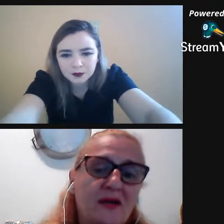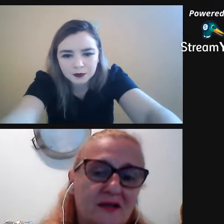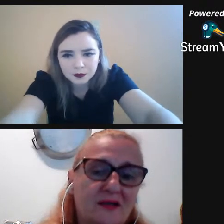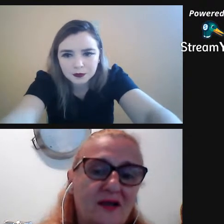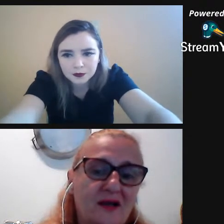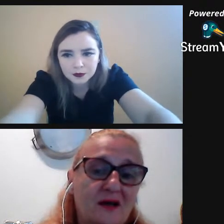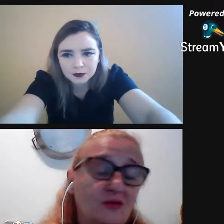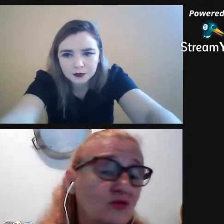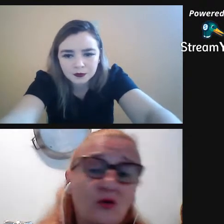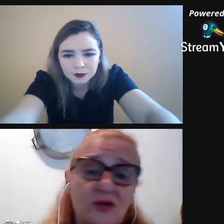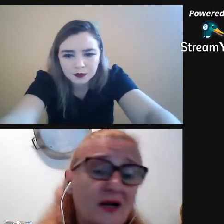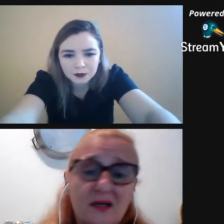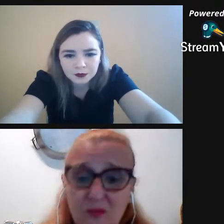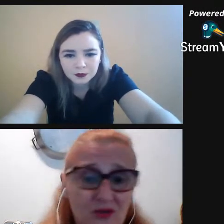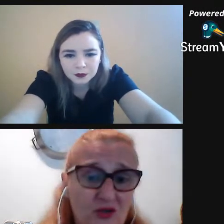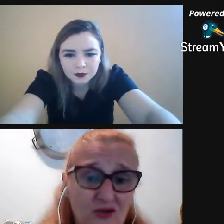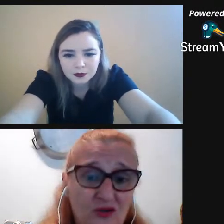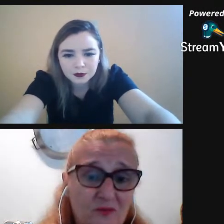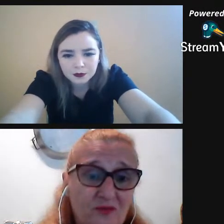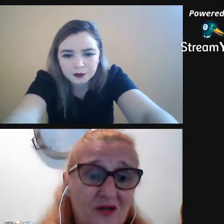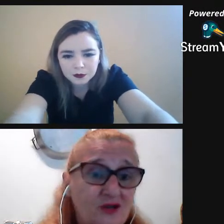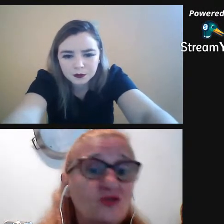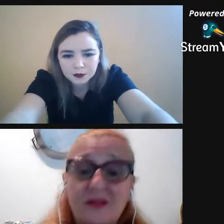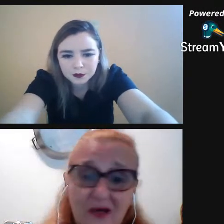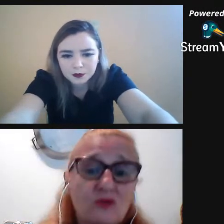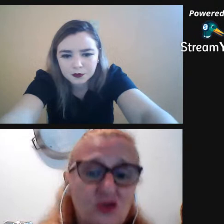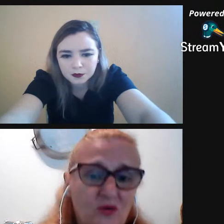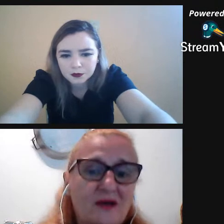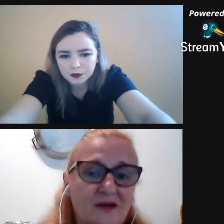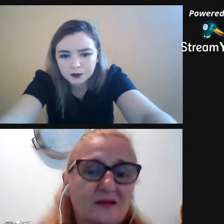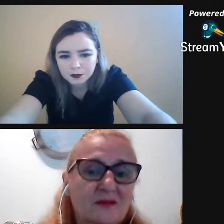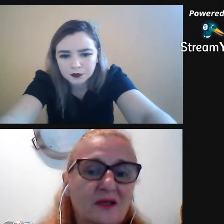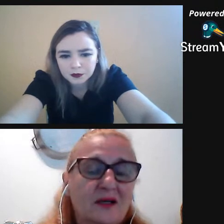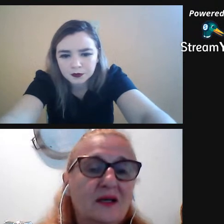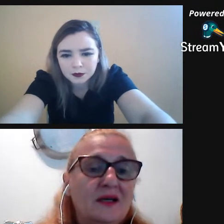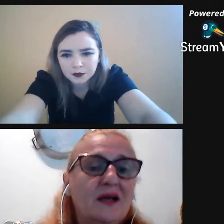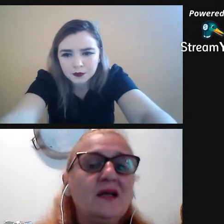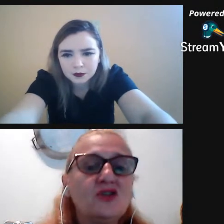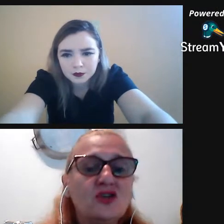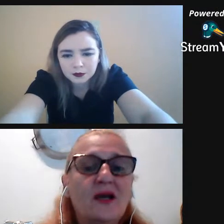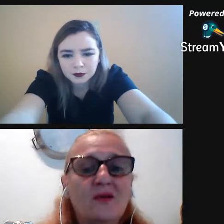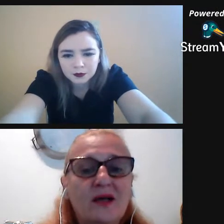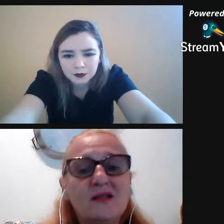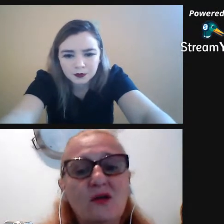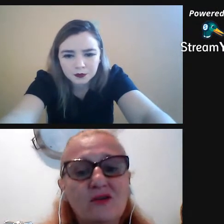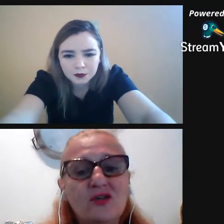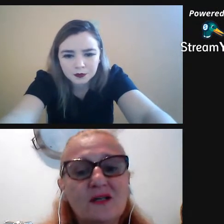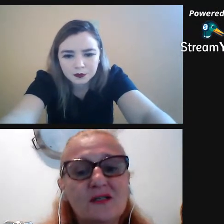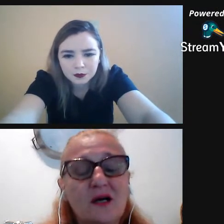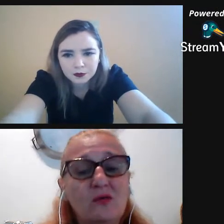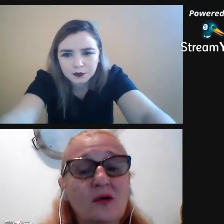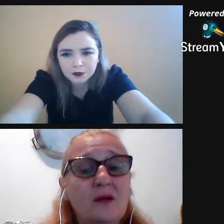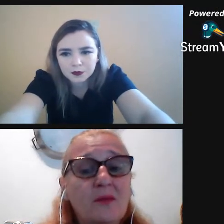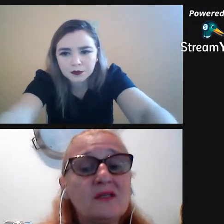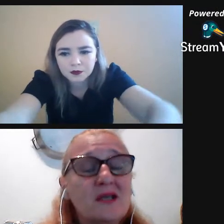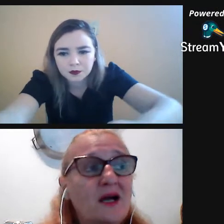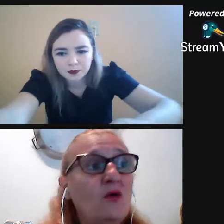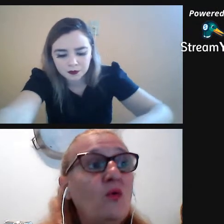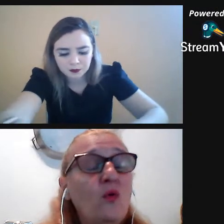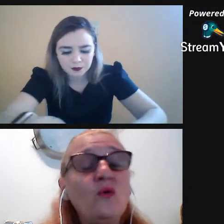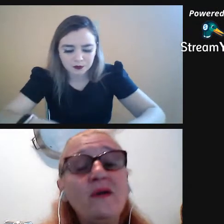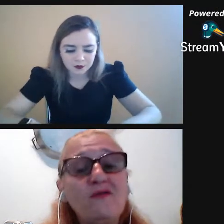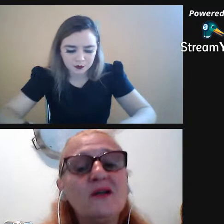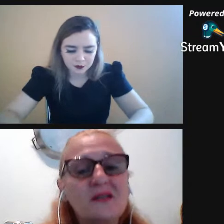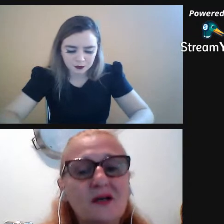destruir o planeta Terra, não tem outra casa para a gente. A gente vai ter que continuar aqui. E aí a gente quer, com essa nova geração,